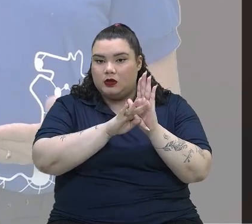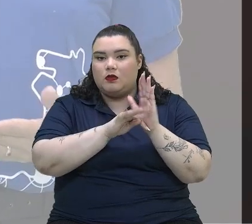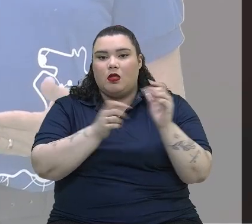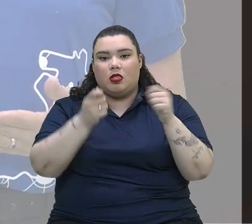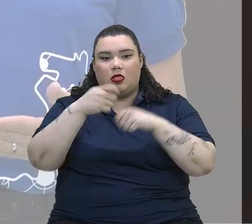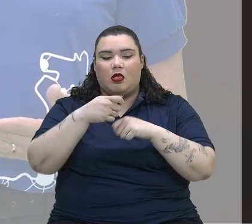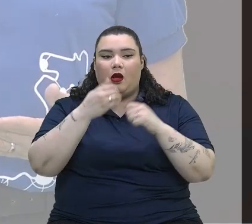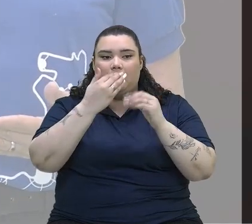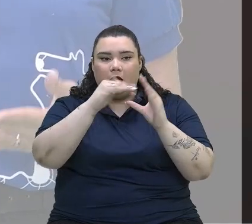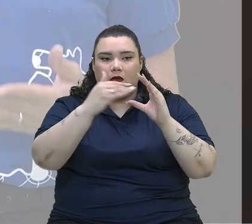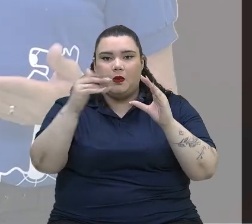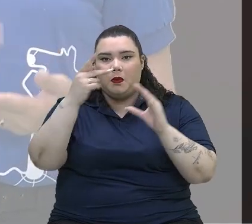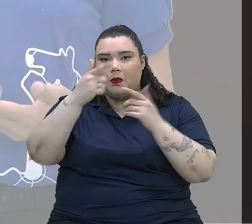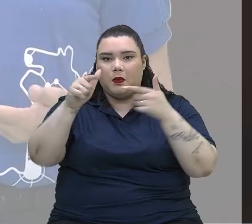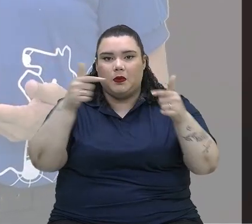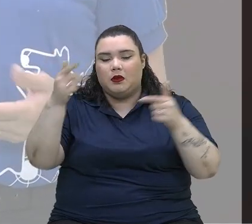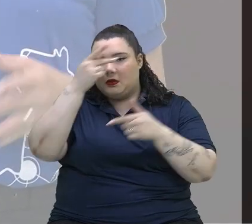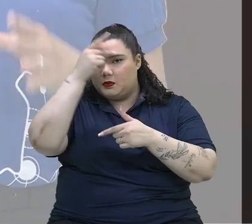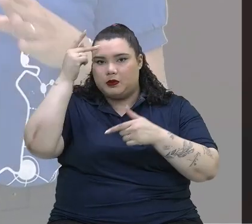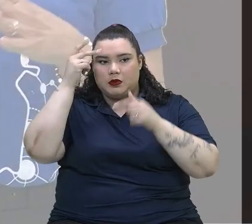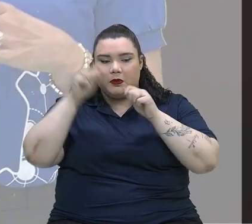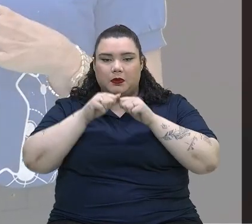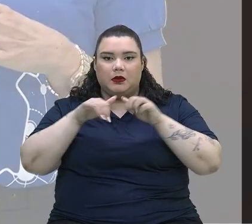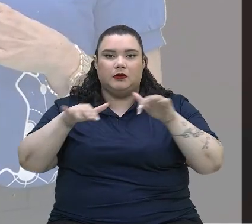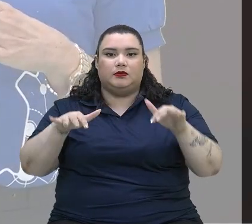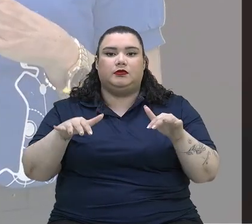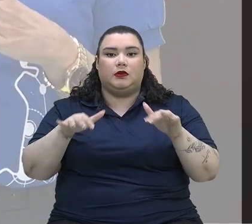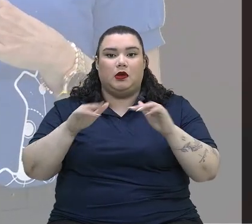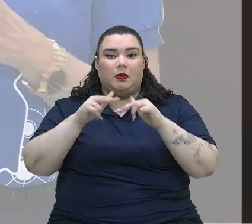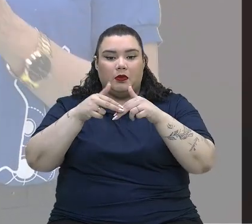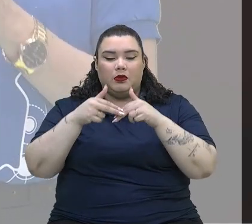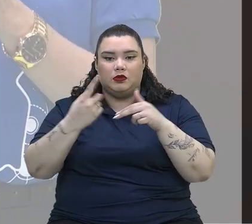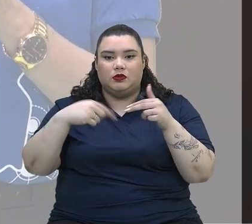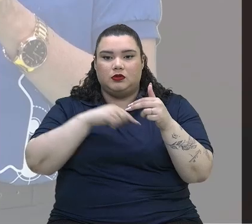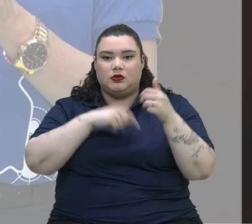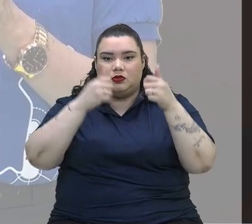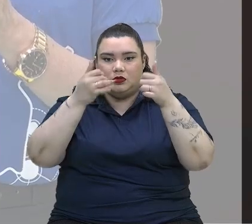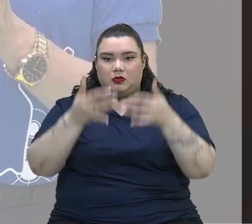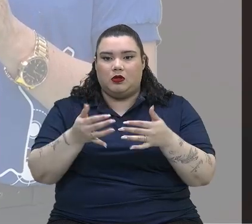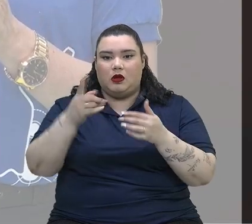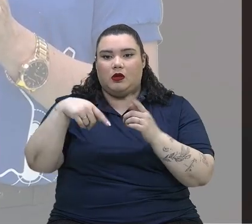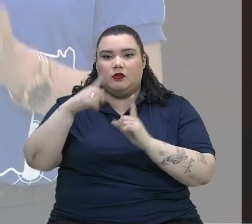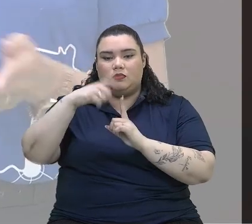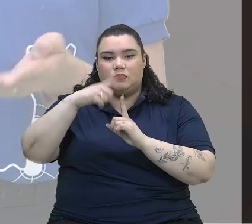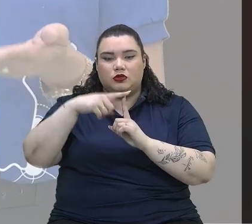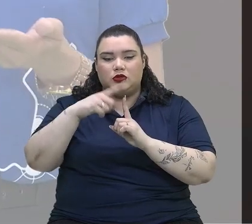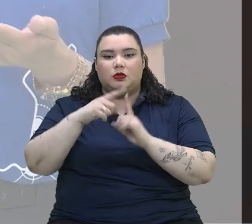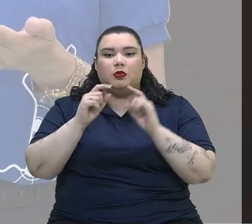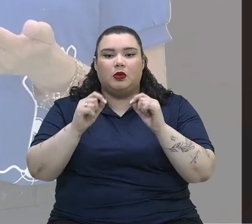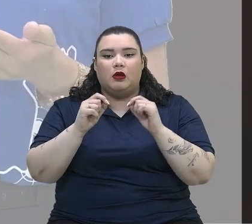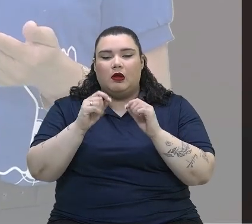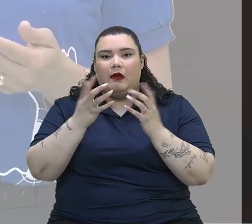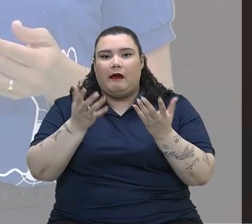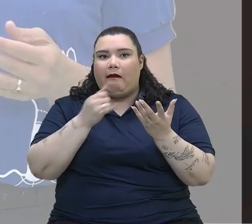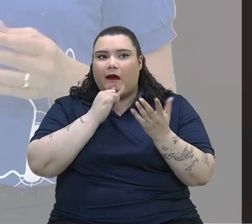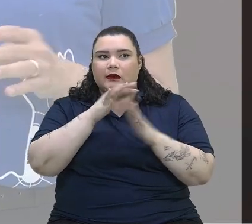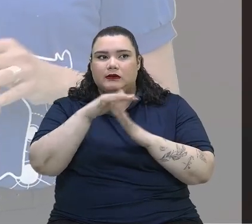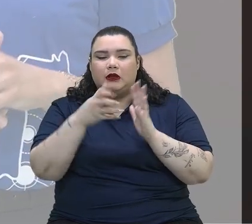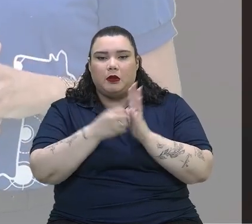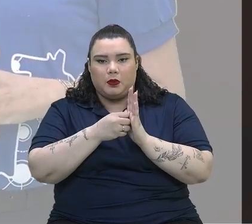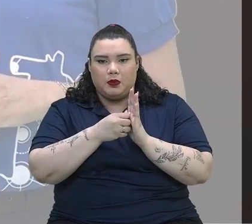a outras pessoas. É por isso que nós dissemos que é uma origem simbólica. Mas o tempo